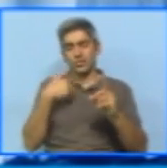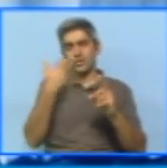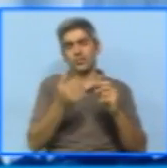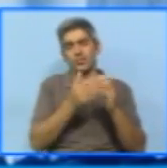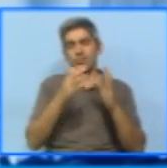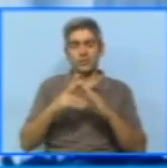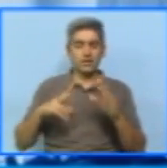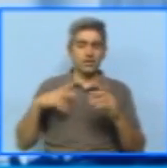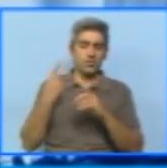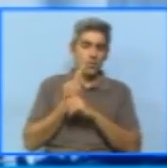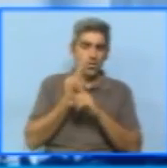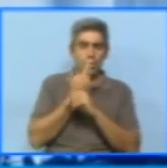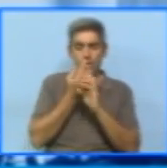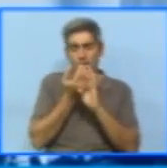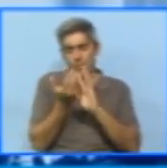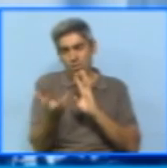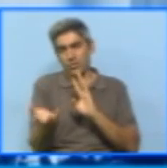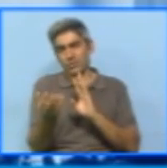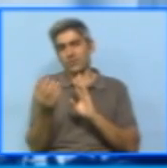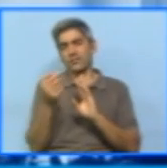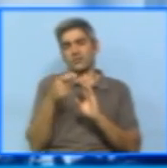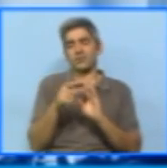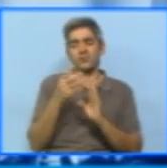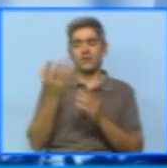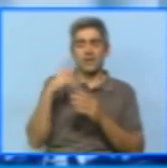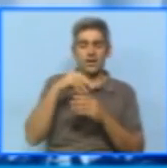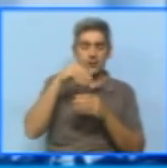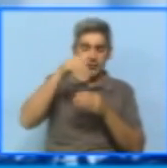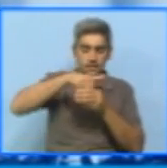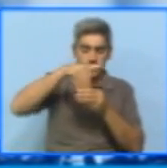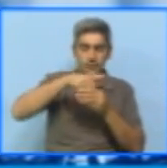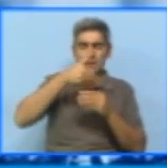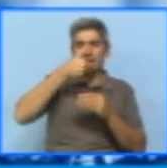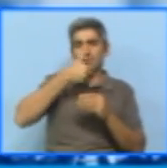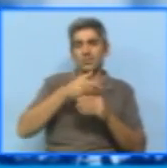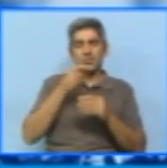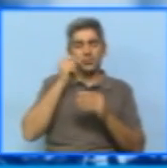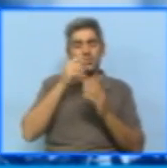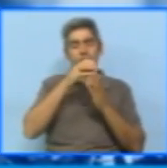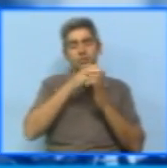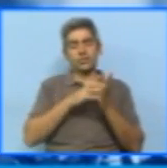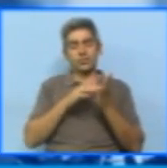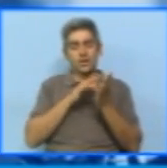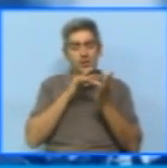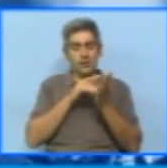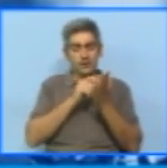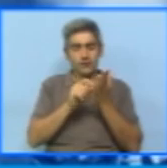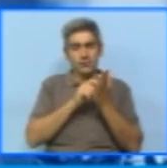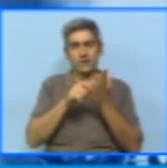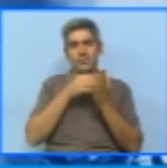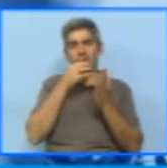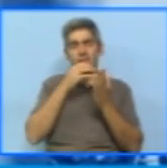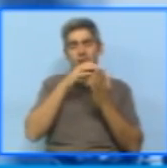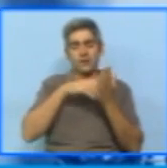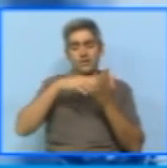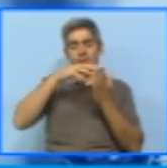as riquezas. Ora, isso está no livro da sabedoria, onde o autor do livro da sabedoria, discursando sobre a